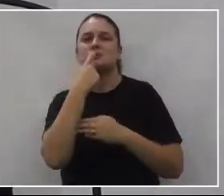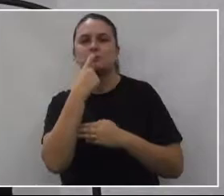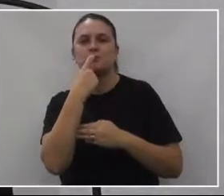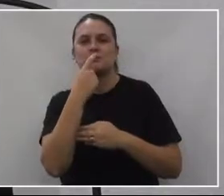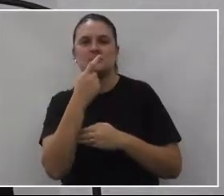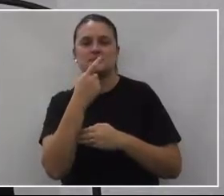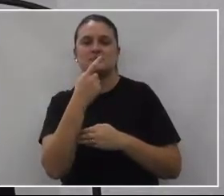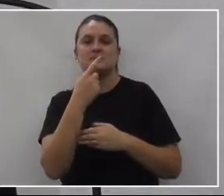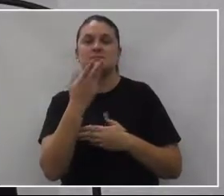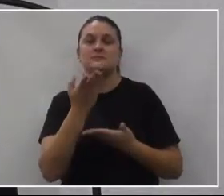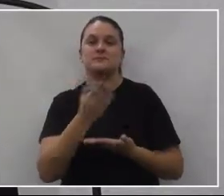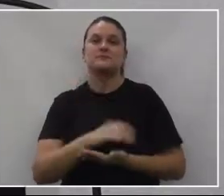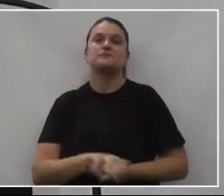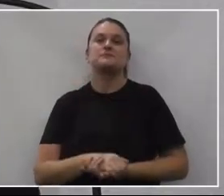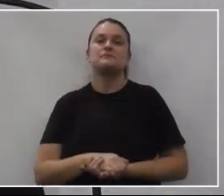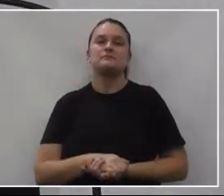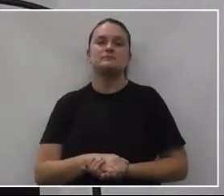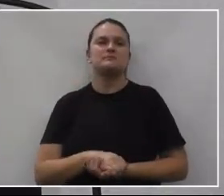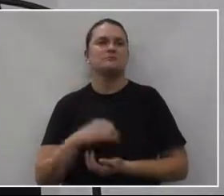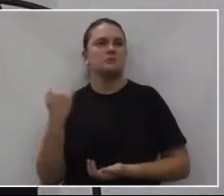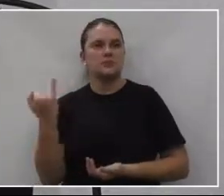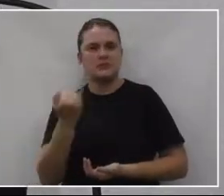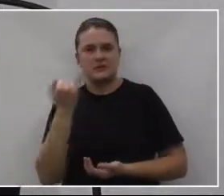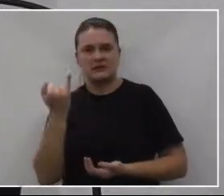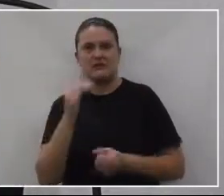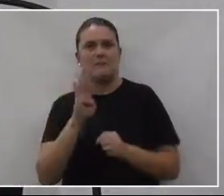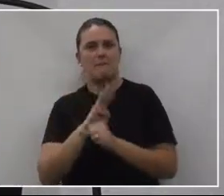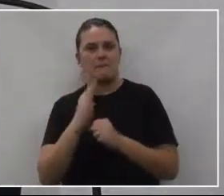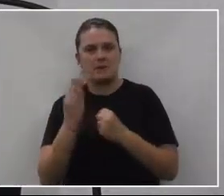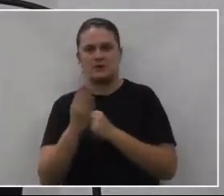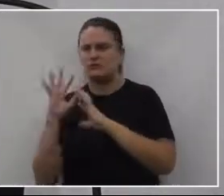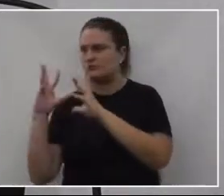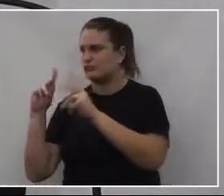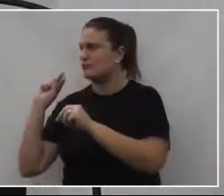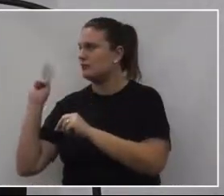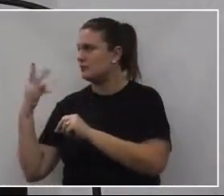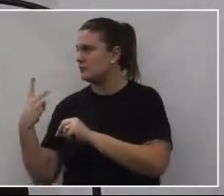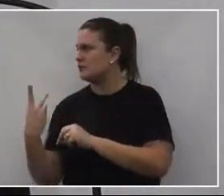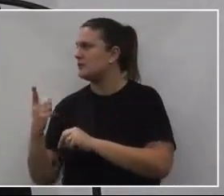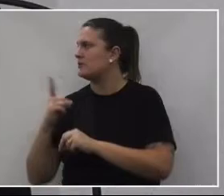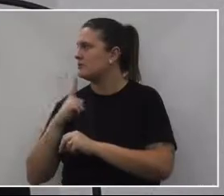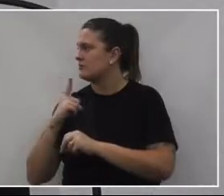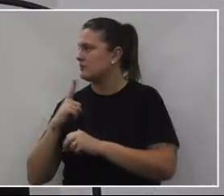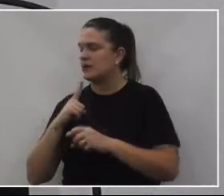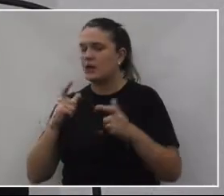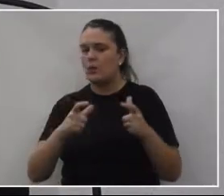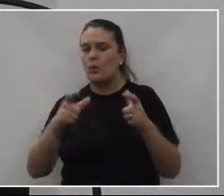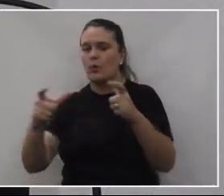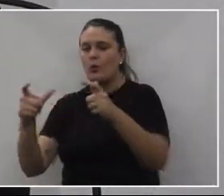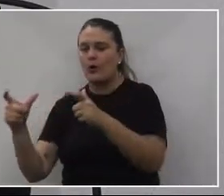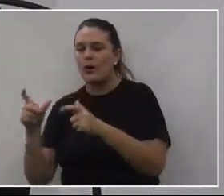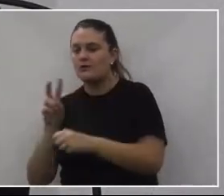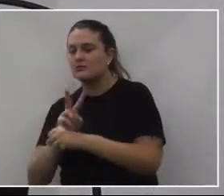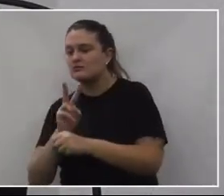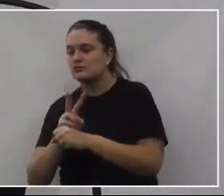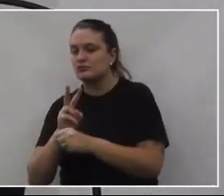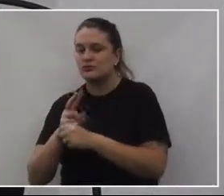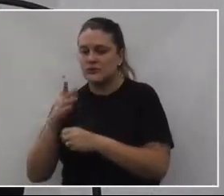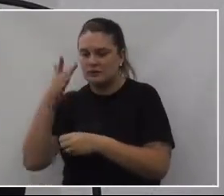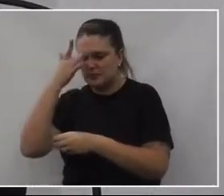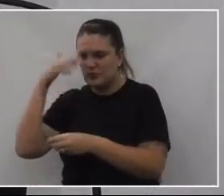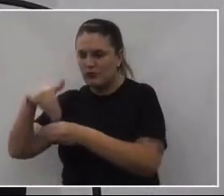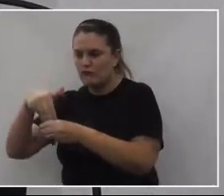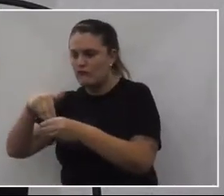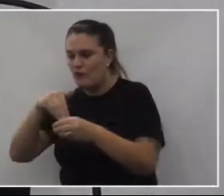esquina. Seria de grande valia, todos os vereadores aqui têm a região da cidade que tem um eleitorado